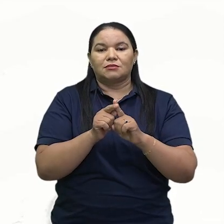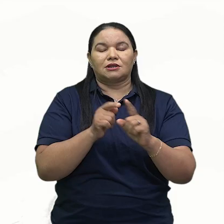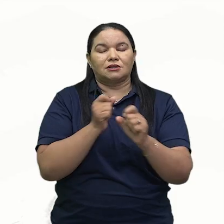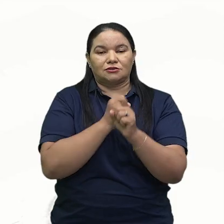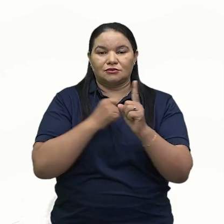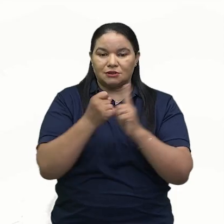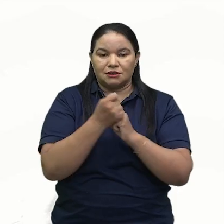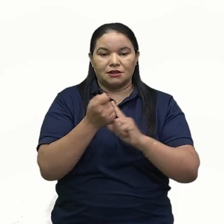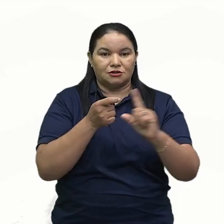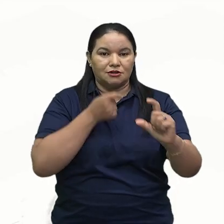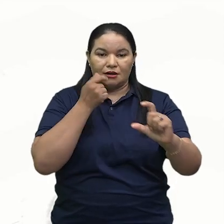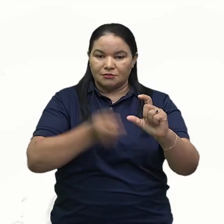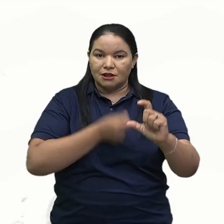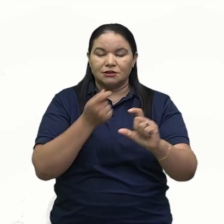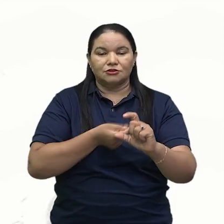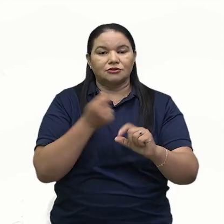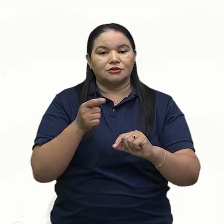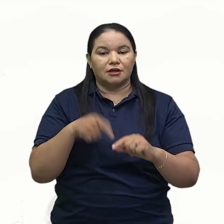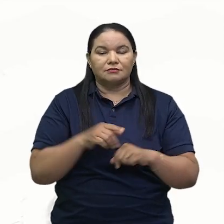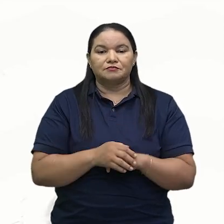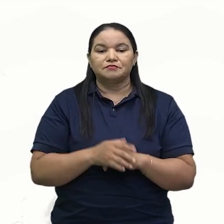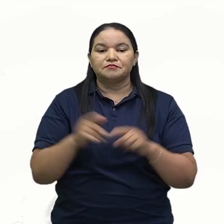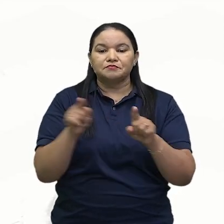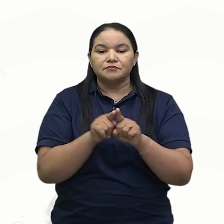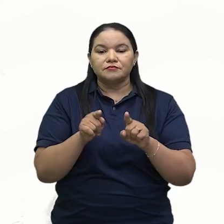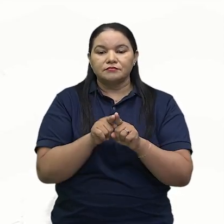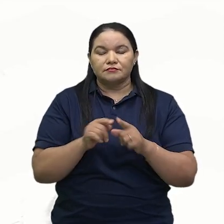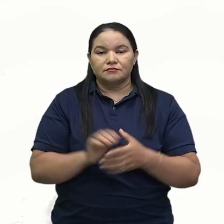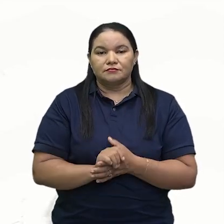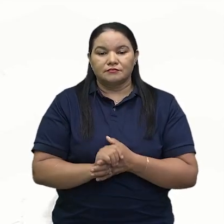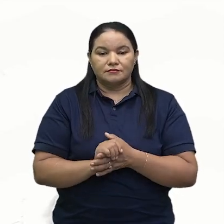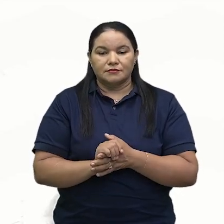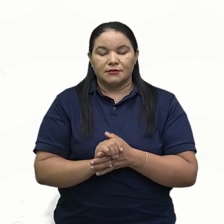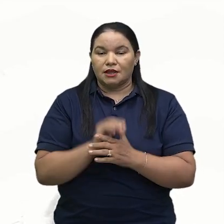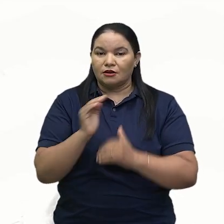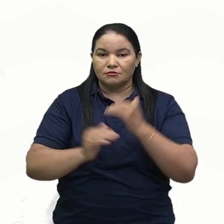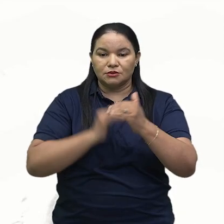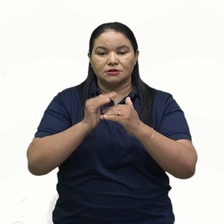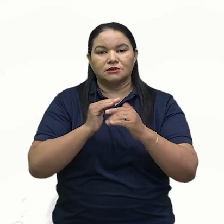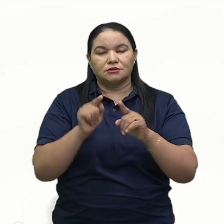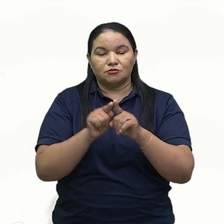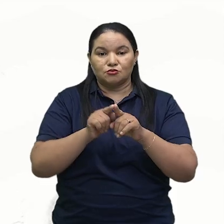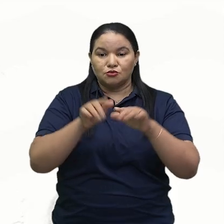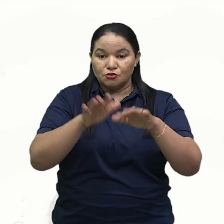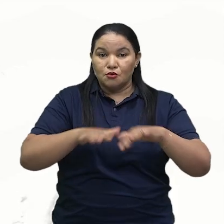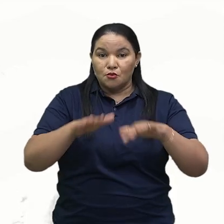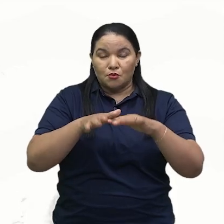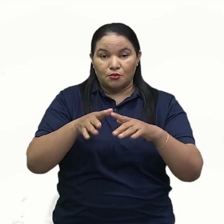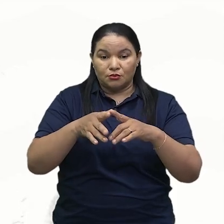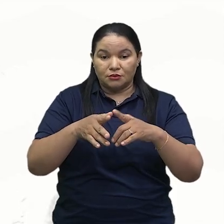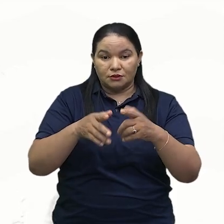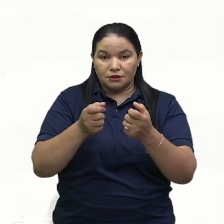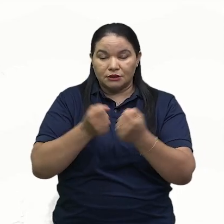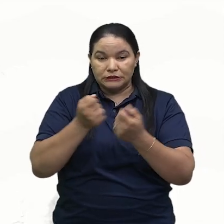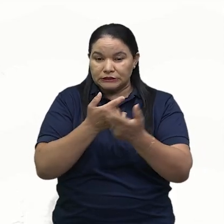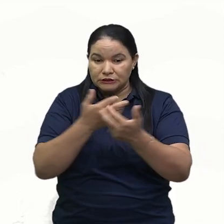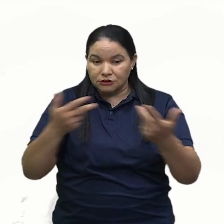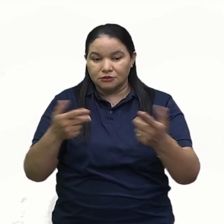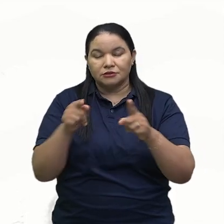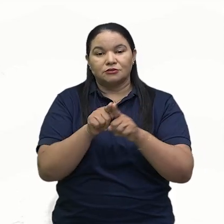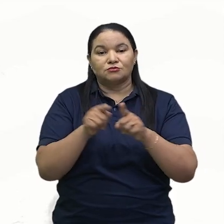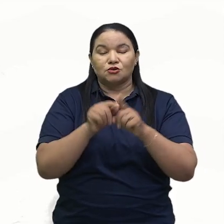né, exige a evolução dos meios de transporte e também dos meios de comunicação de uma